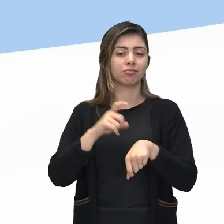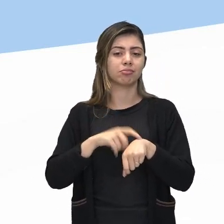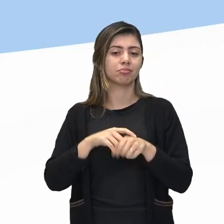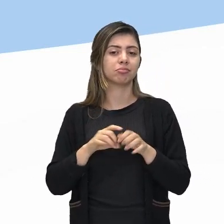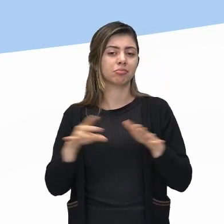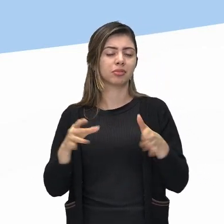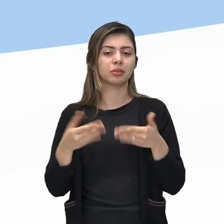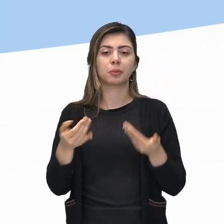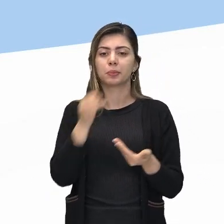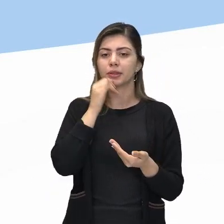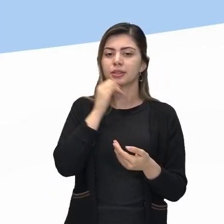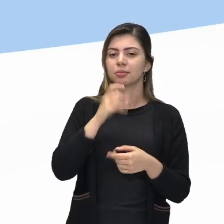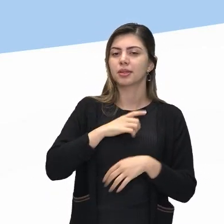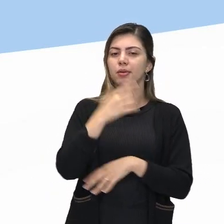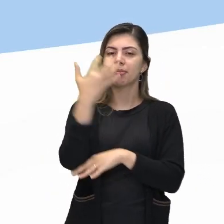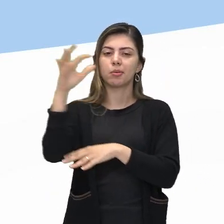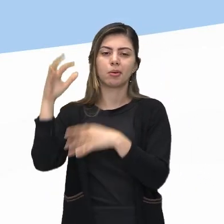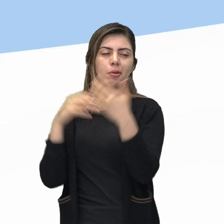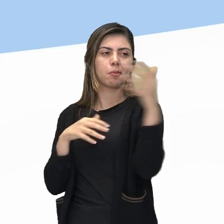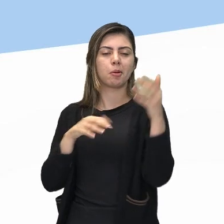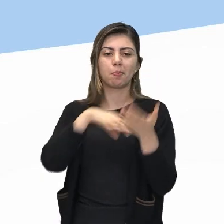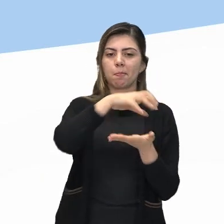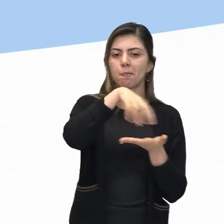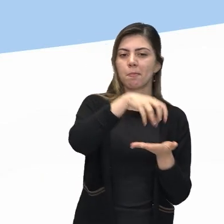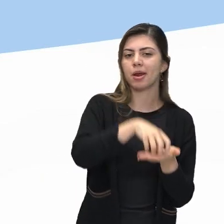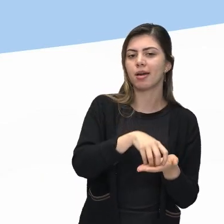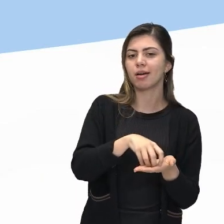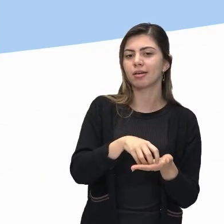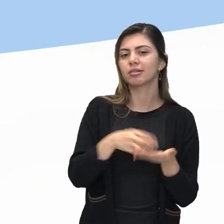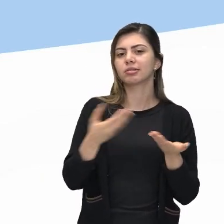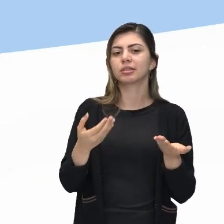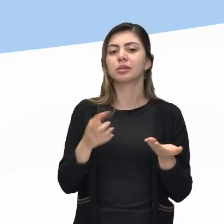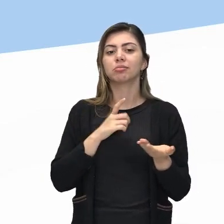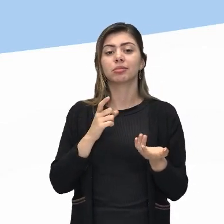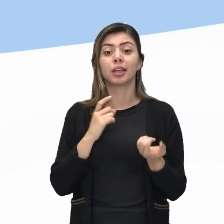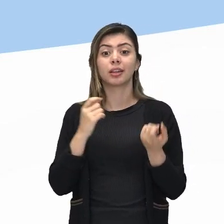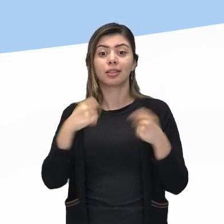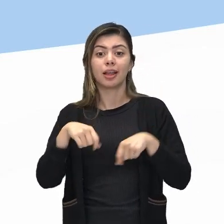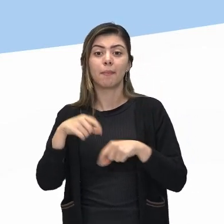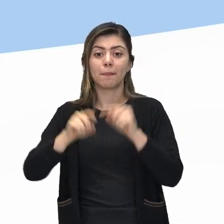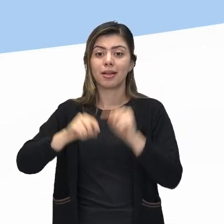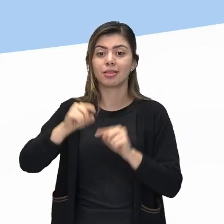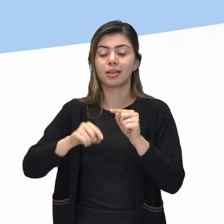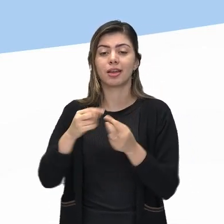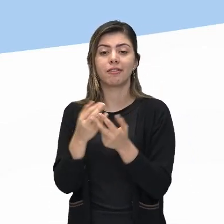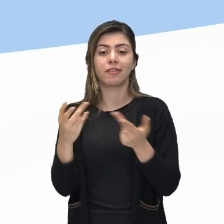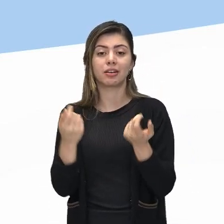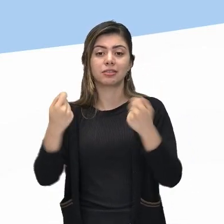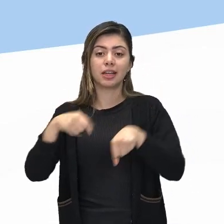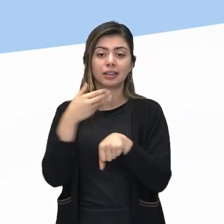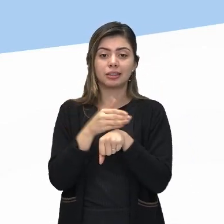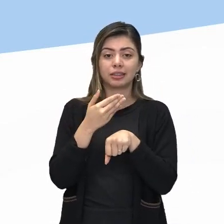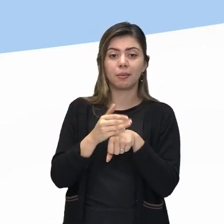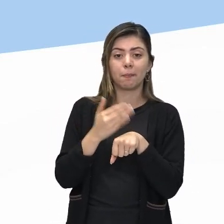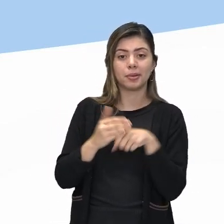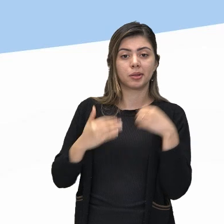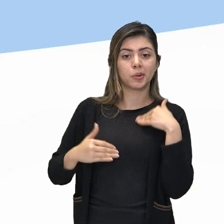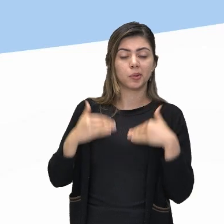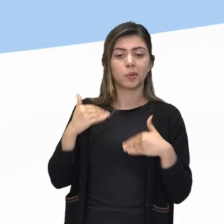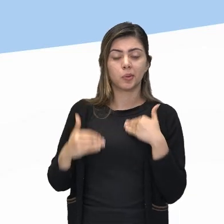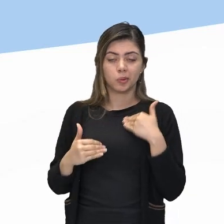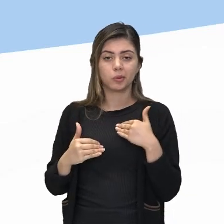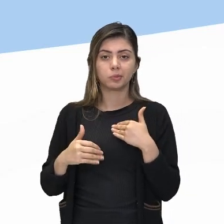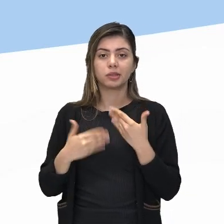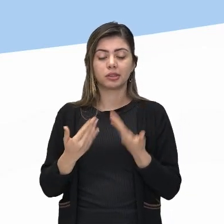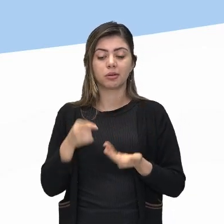como praças e parques, se tem essa disponibilidade aí para vocês, e esses